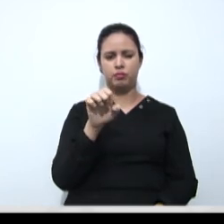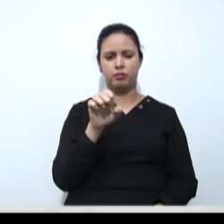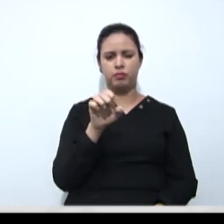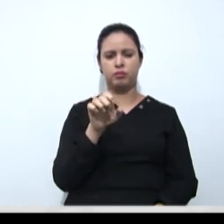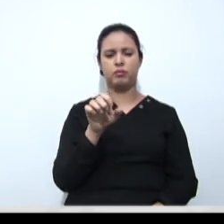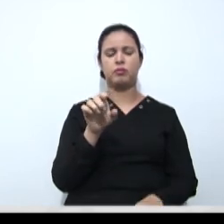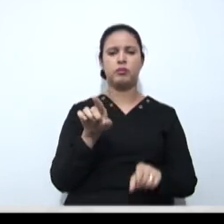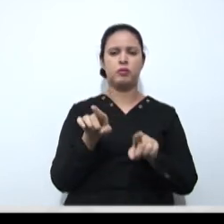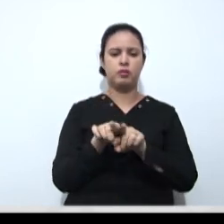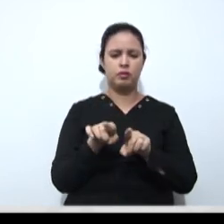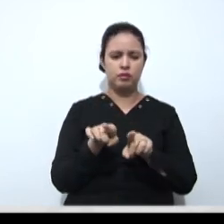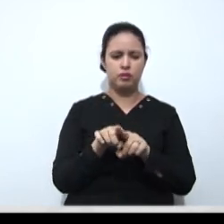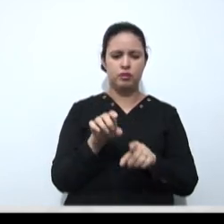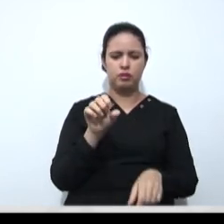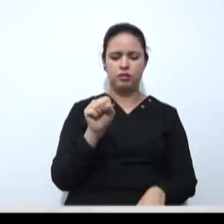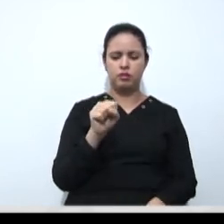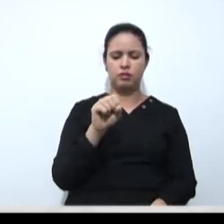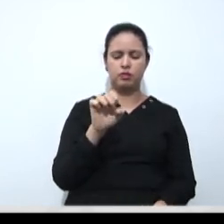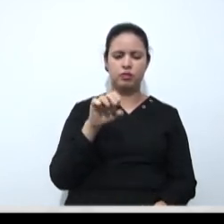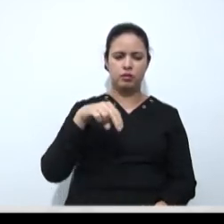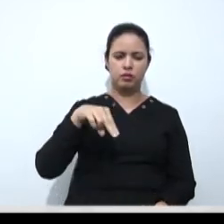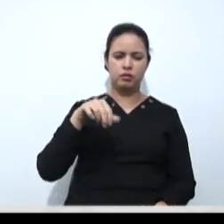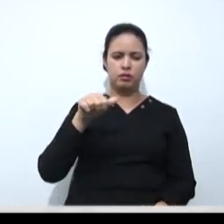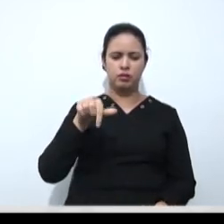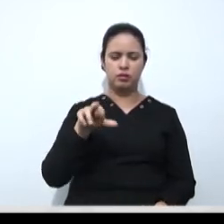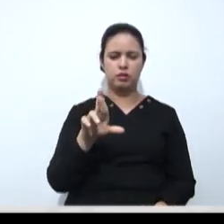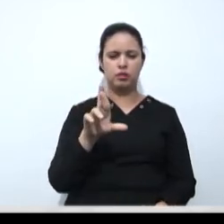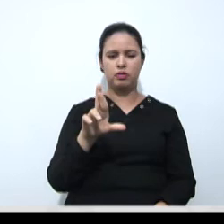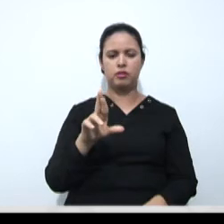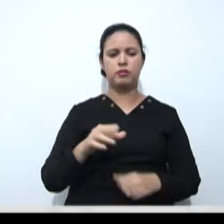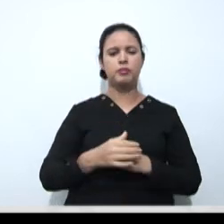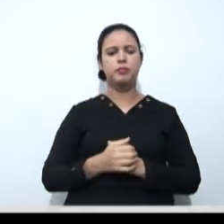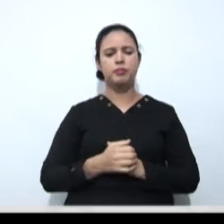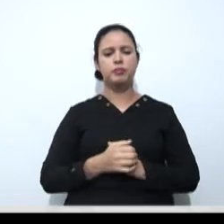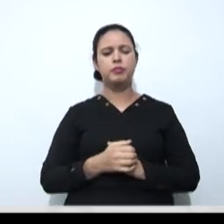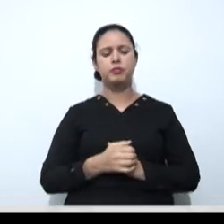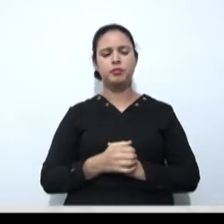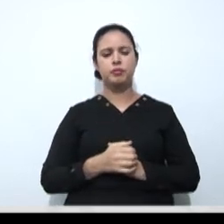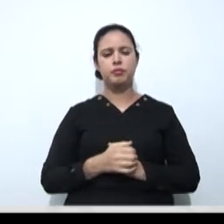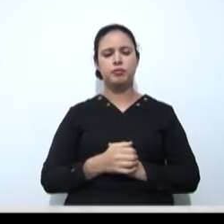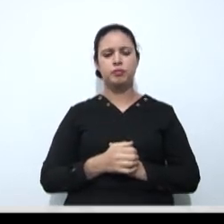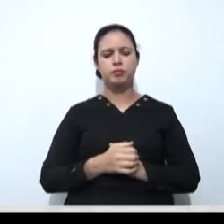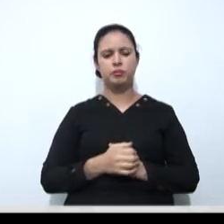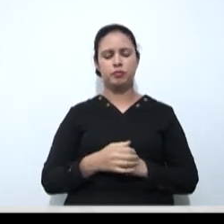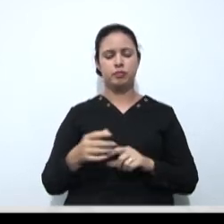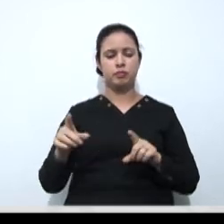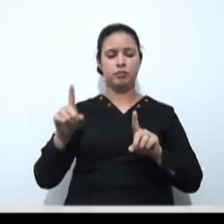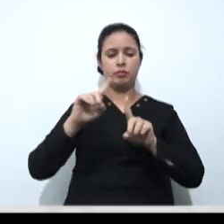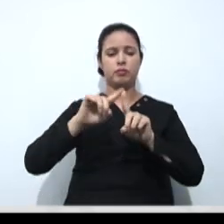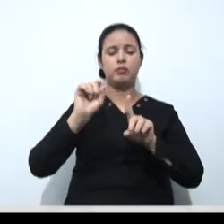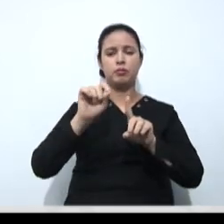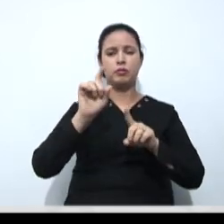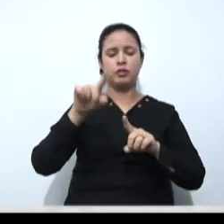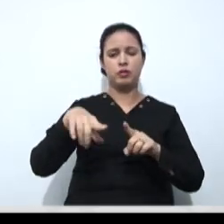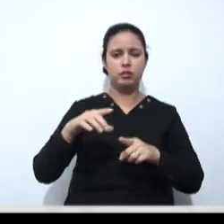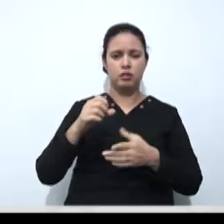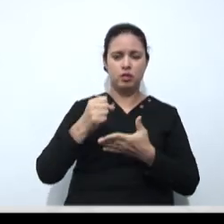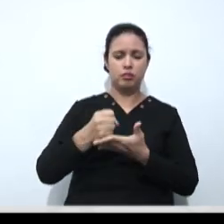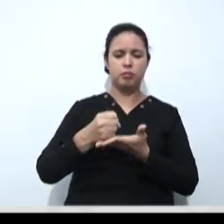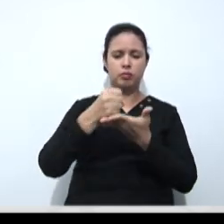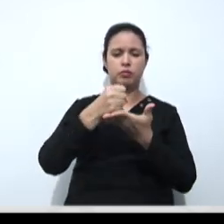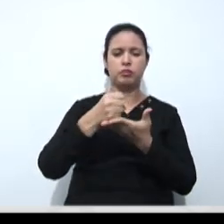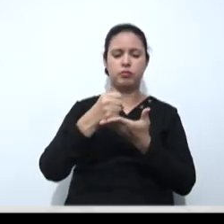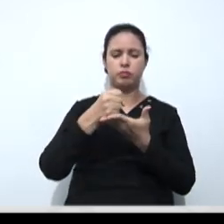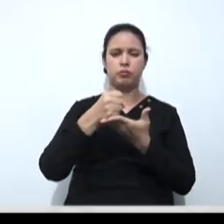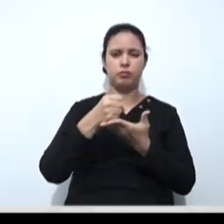o SEBRAE, ele atua especificamente no apoio à execução do plano de negócio. Na verdade,